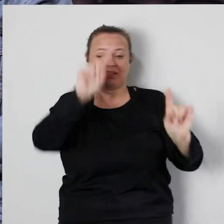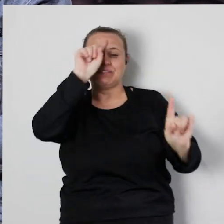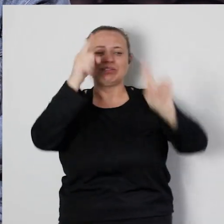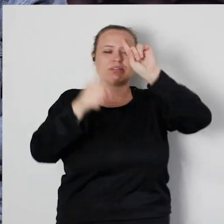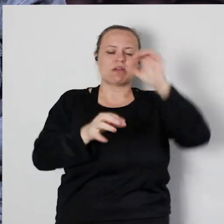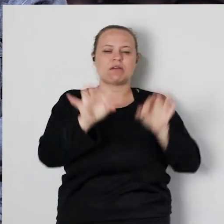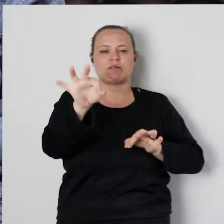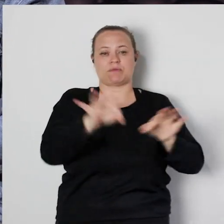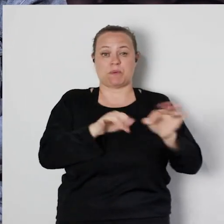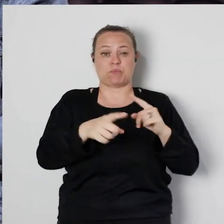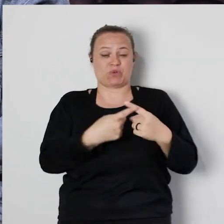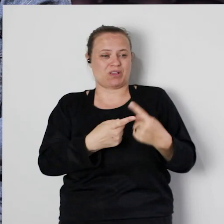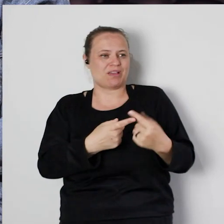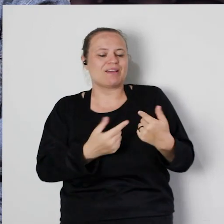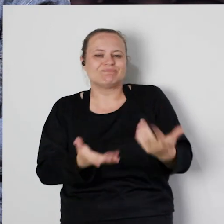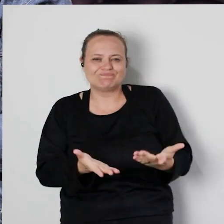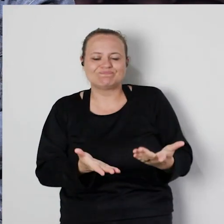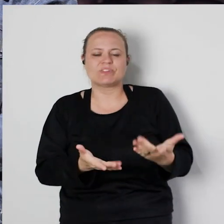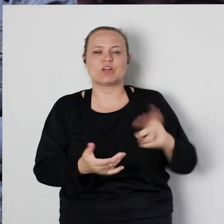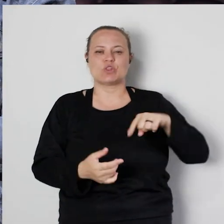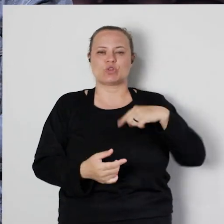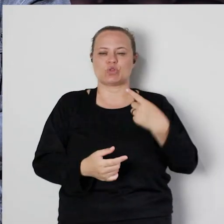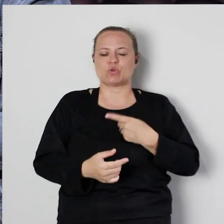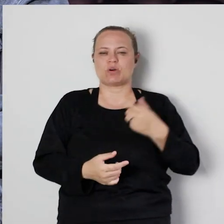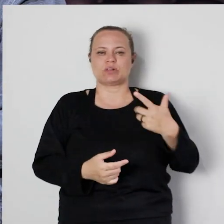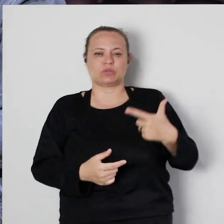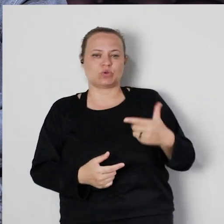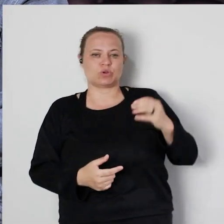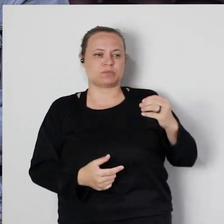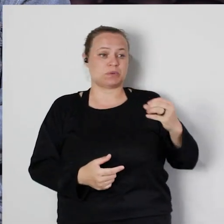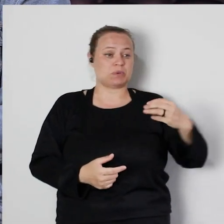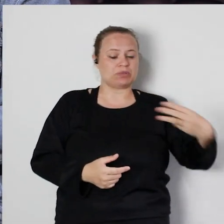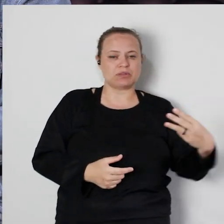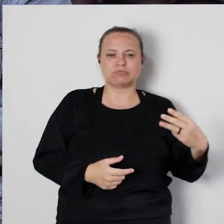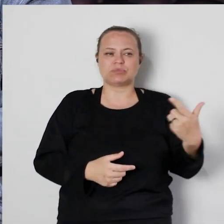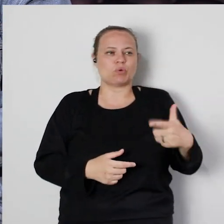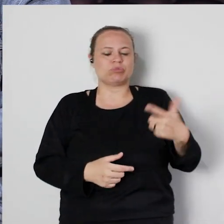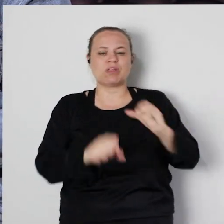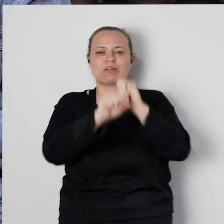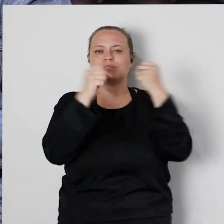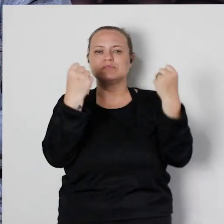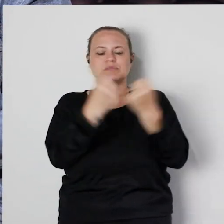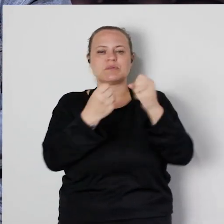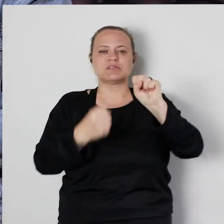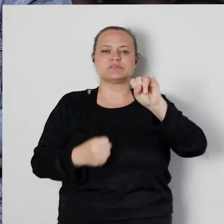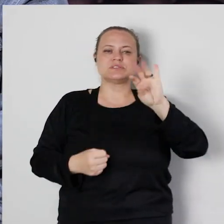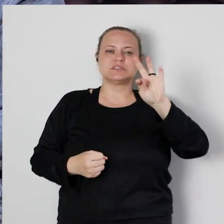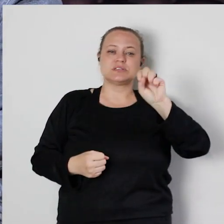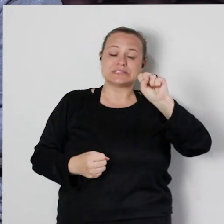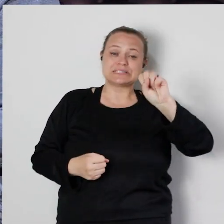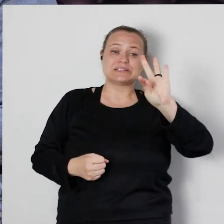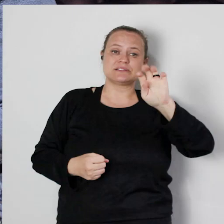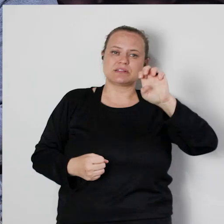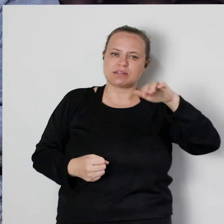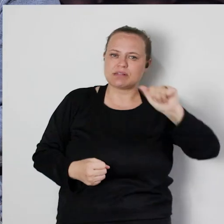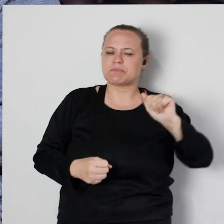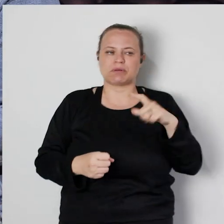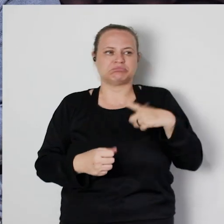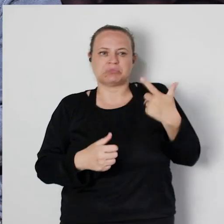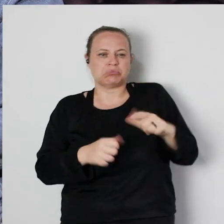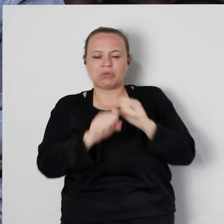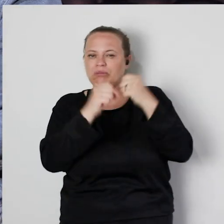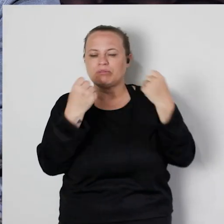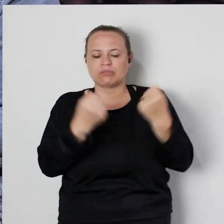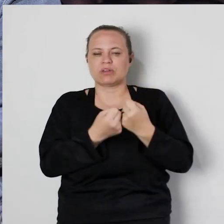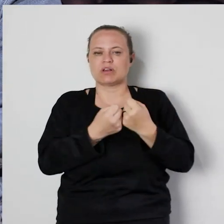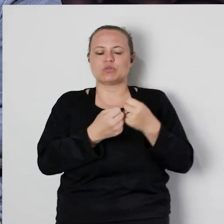organização, e um plano de organização, porque é muito louco pensar que a gente está em 2003